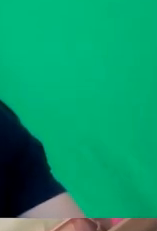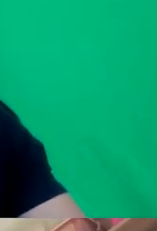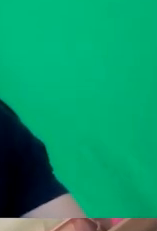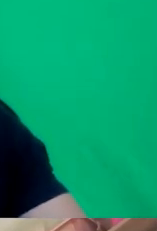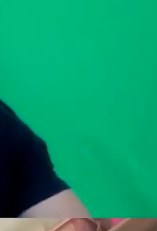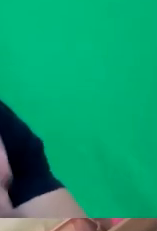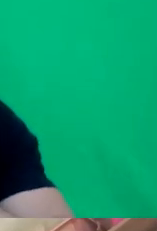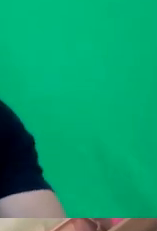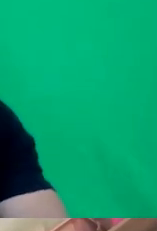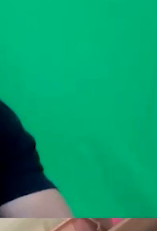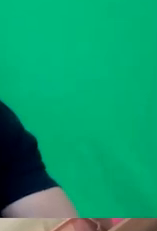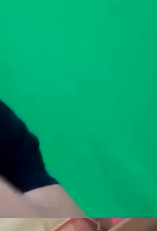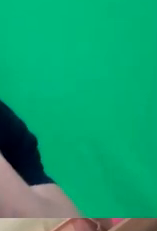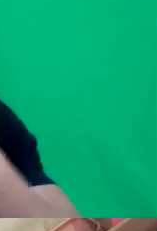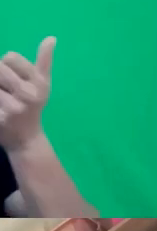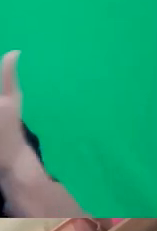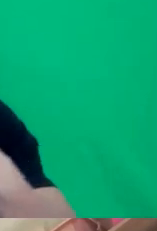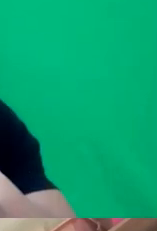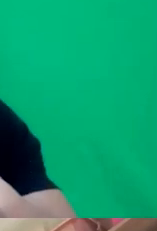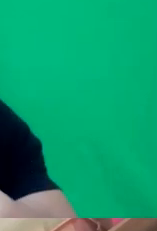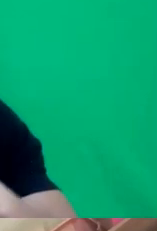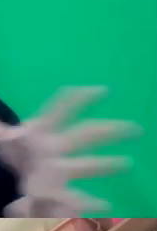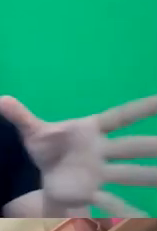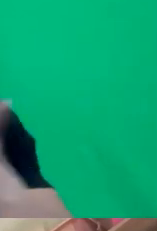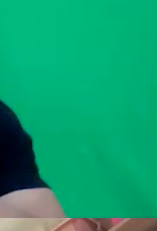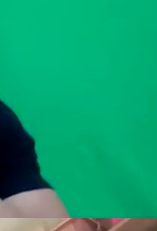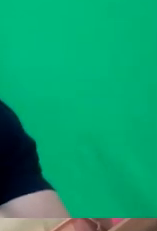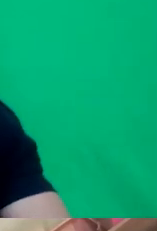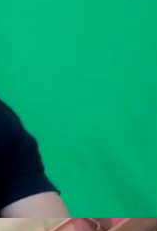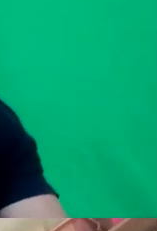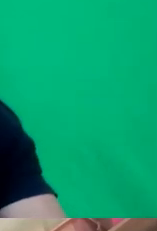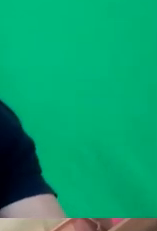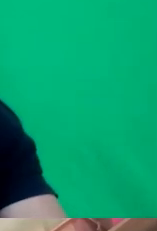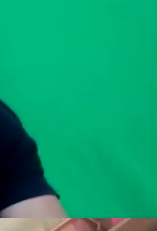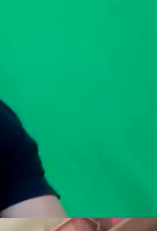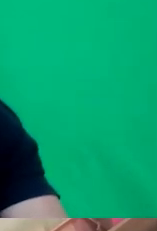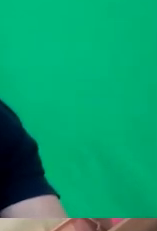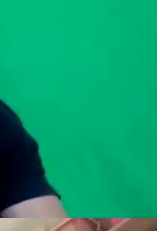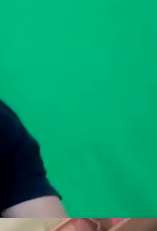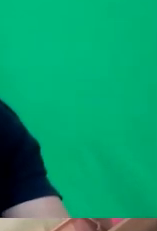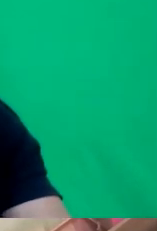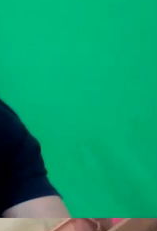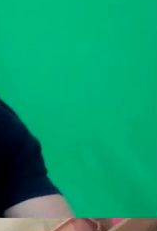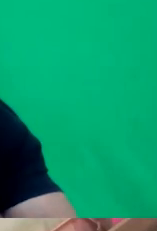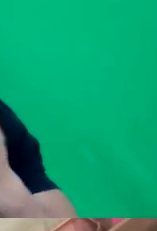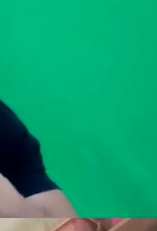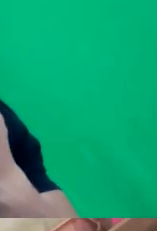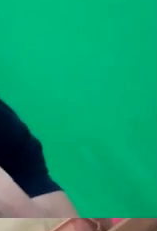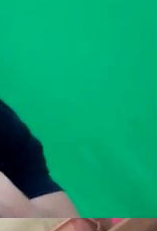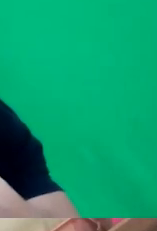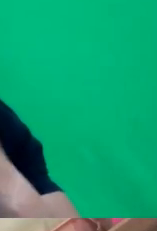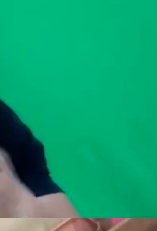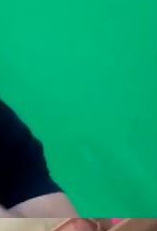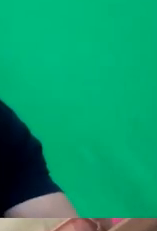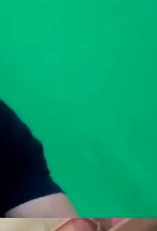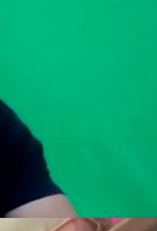família Buendria, e para explicar a mesma história relacionada ao rabo de porco, como é que as pessoas trabalhariam o rabo de porco. Muito legal isso, né? Saiu